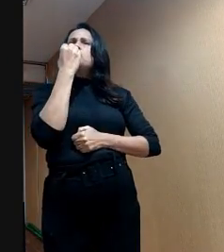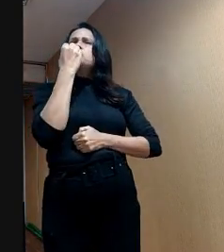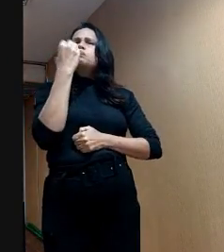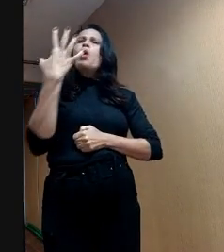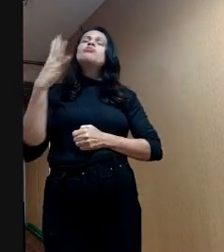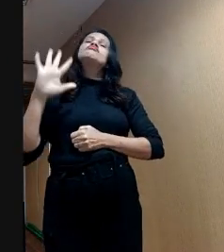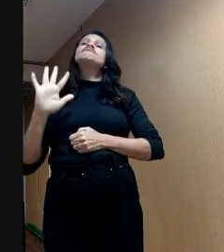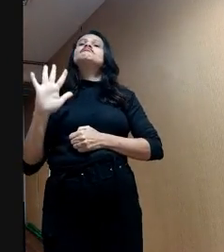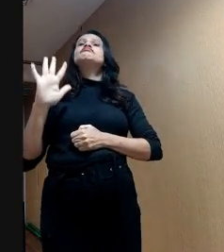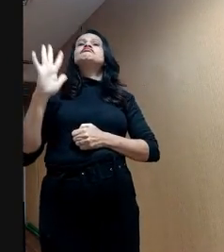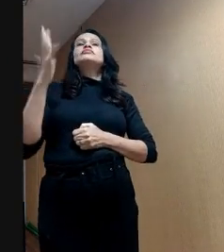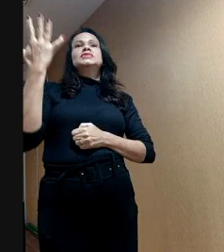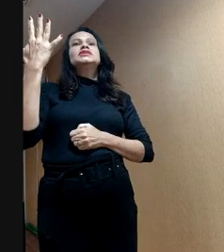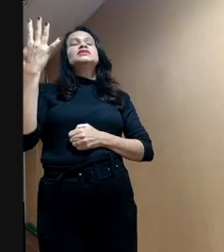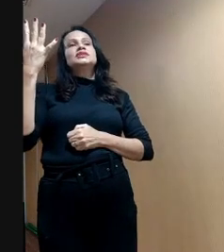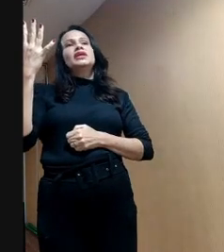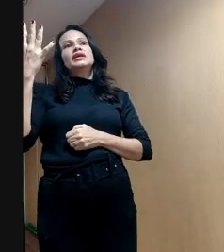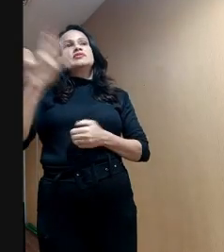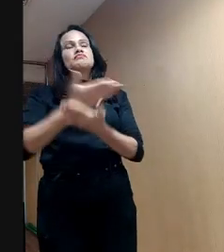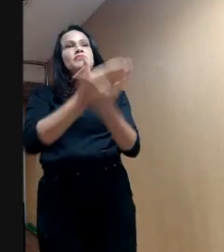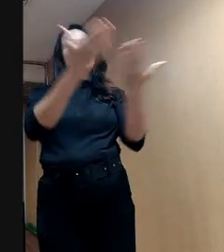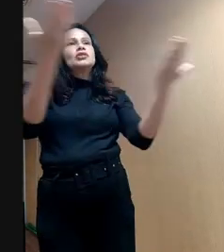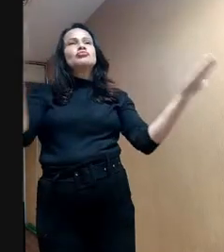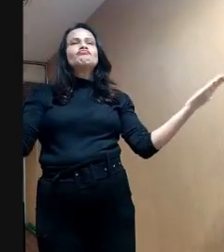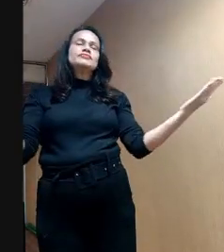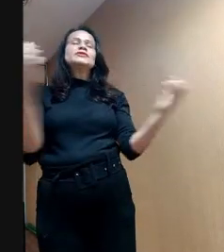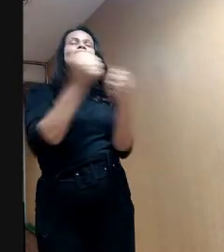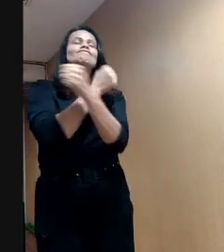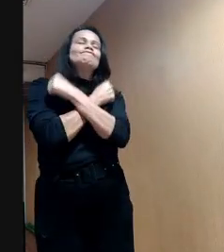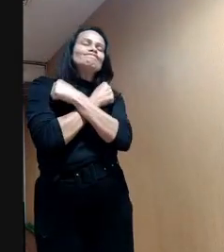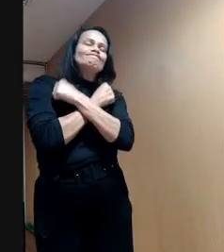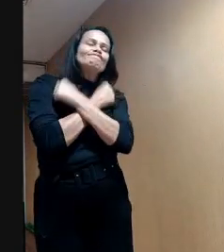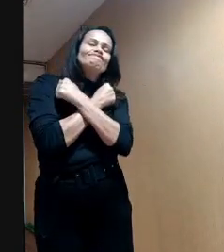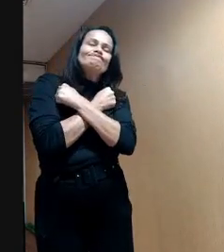todos e o nosso fraternal abraço.